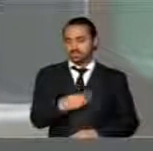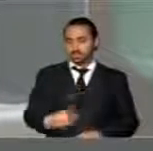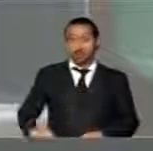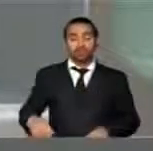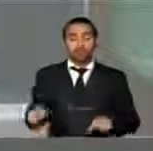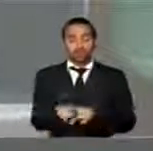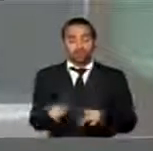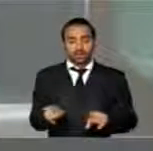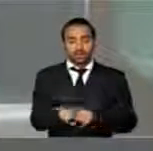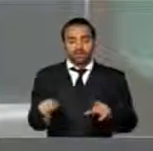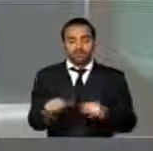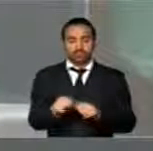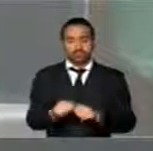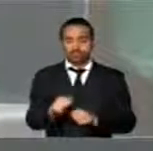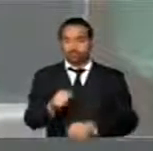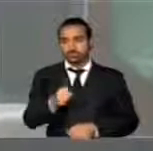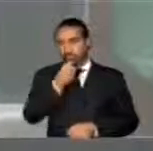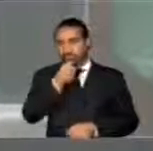também praticou.